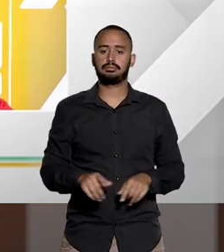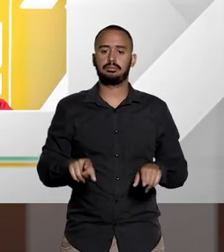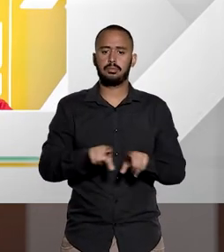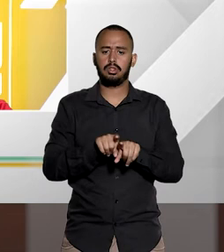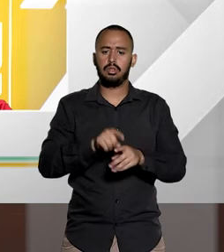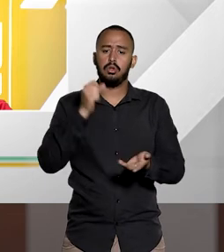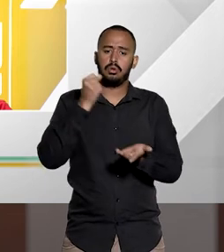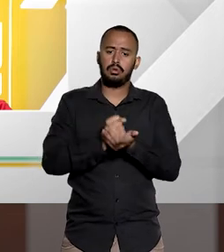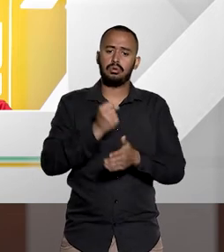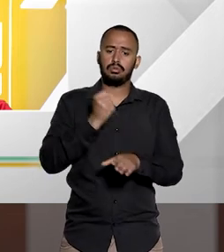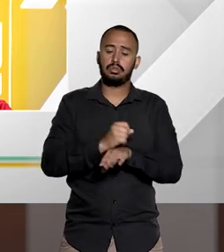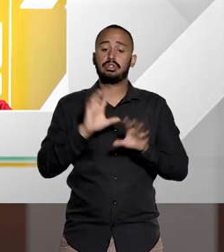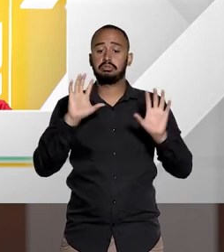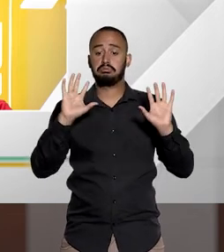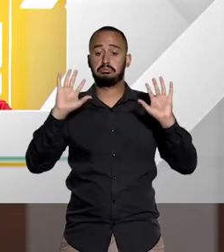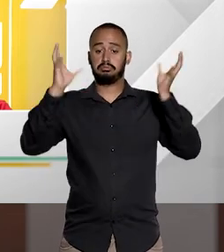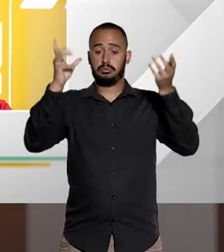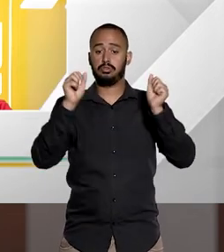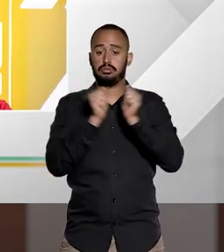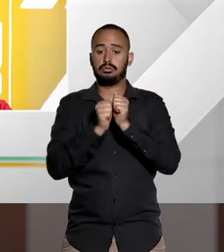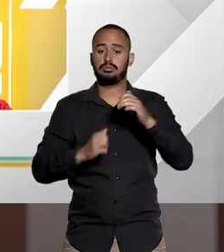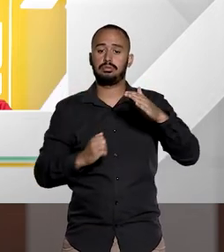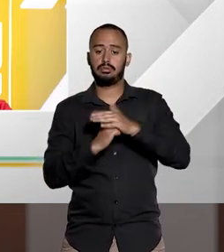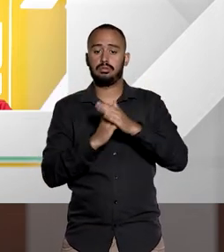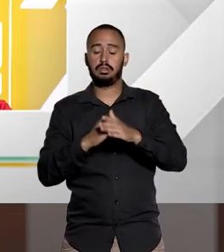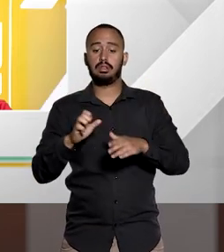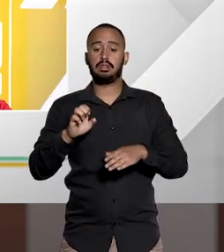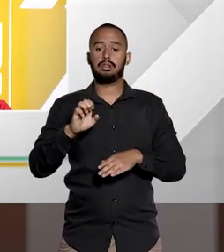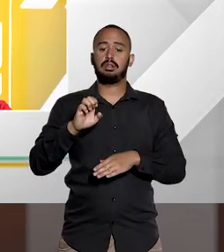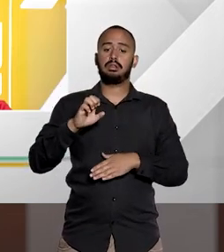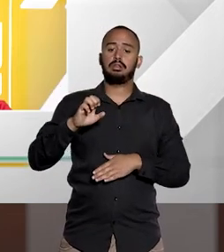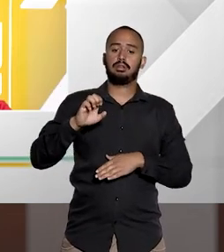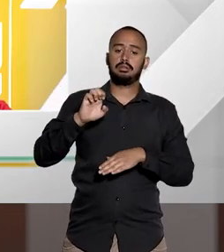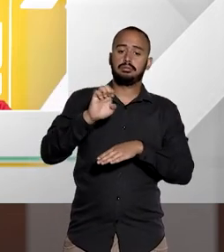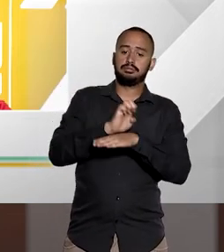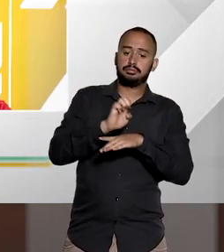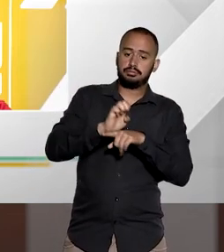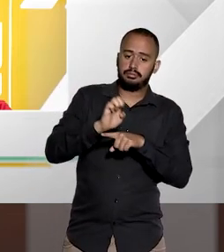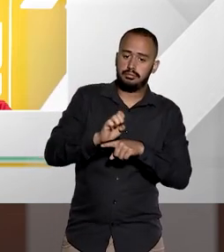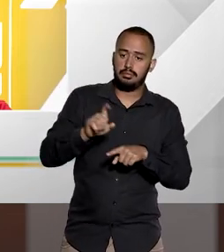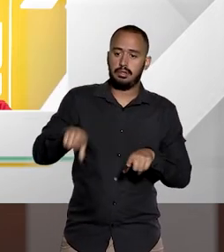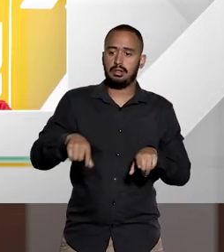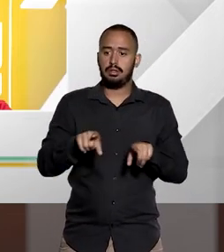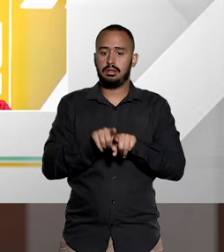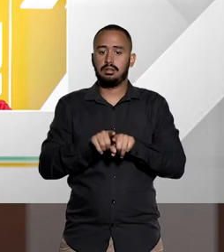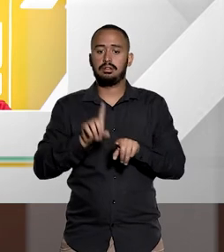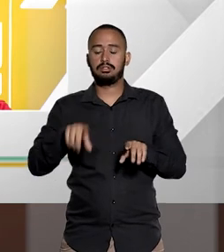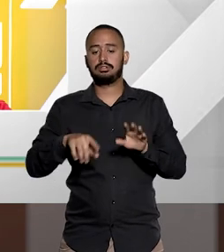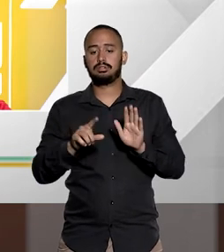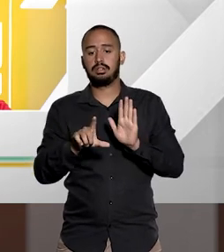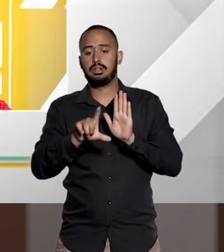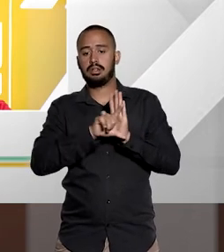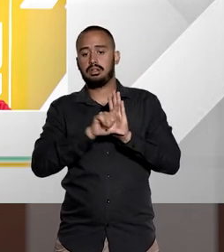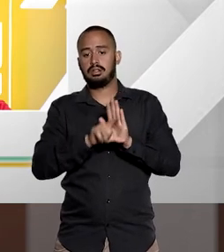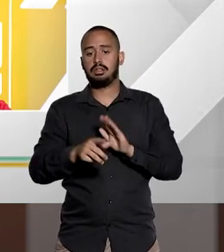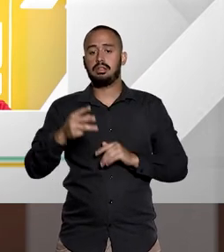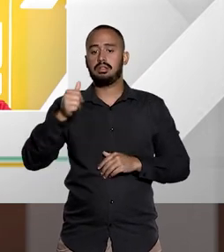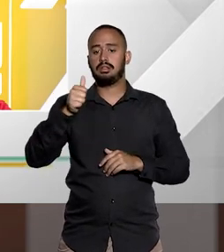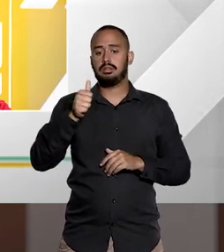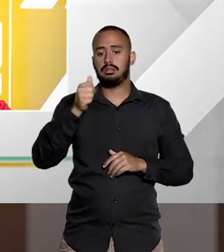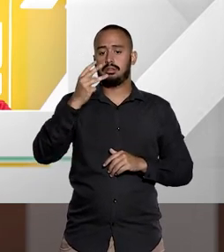Quanto aos contratos celebrados pelas empresas estatais, professora Irene, que são regidos pela Lei 13.303